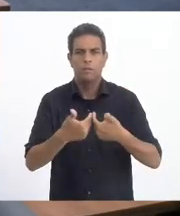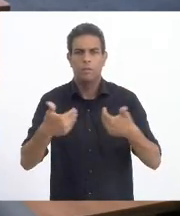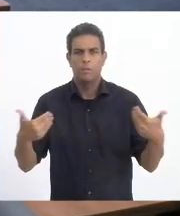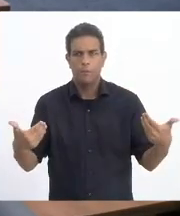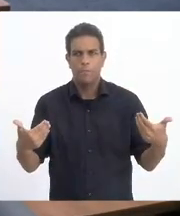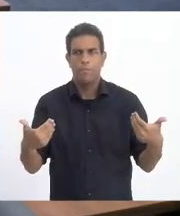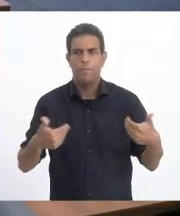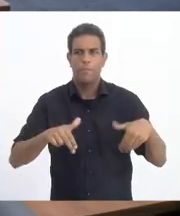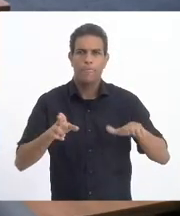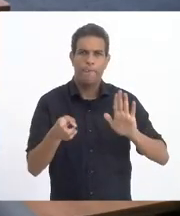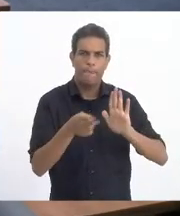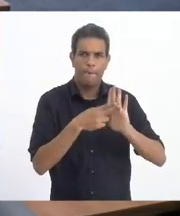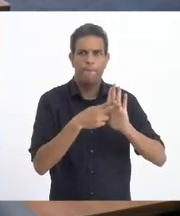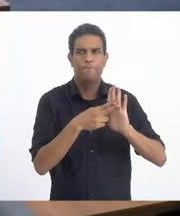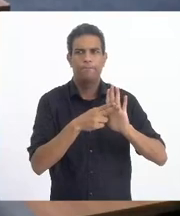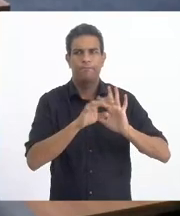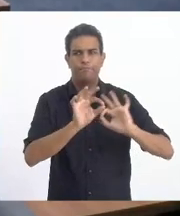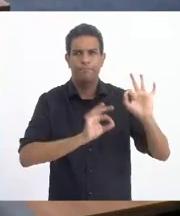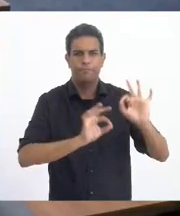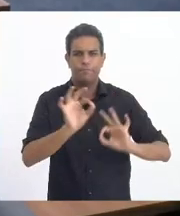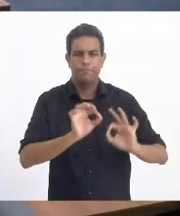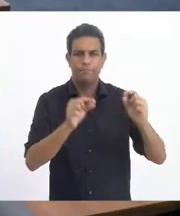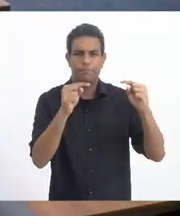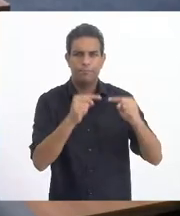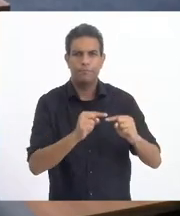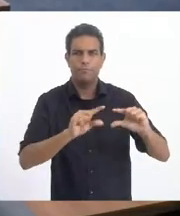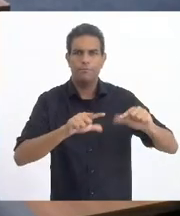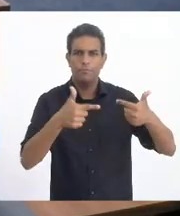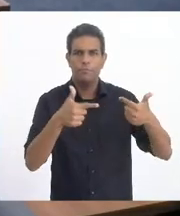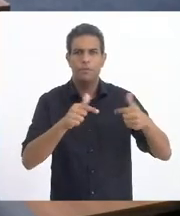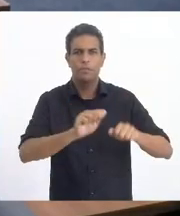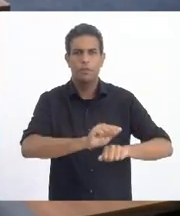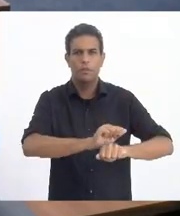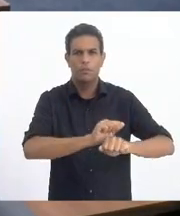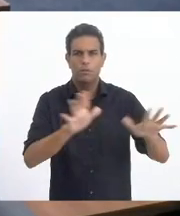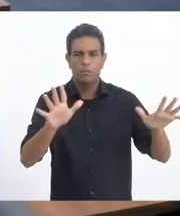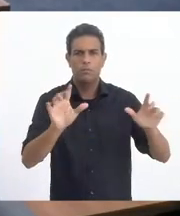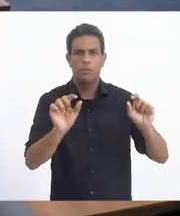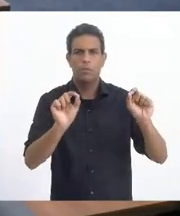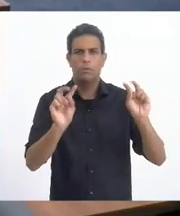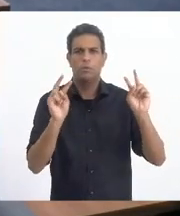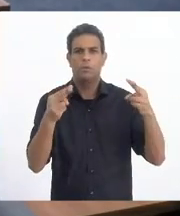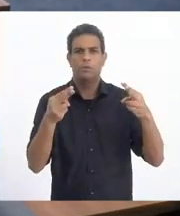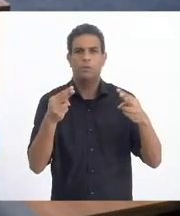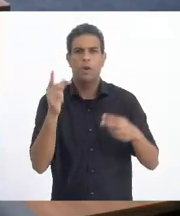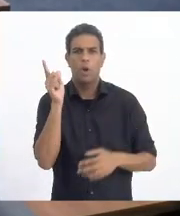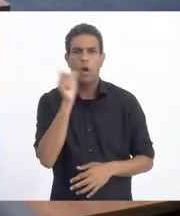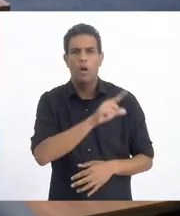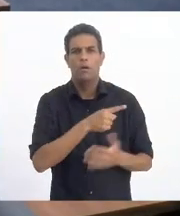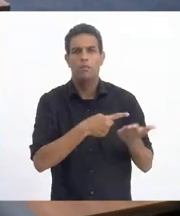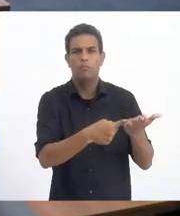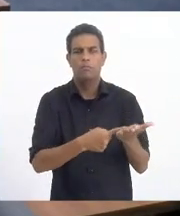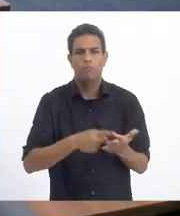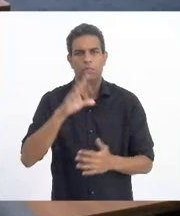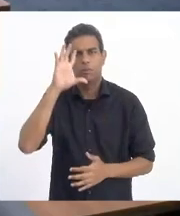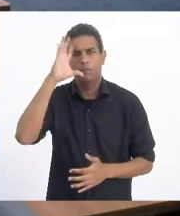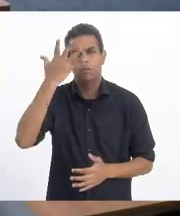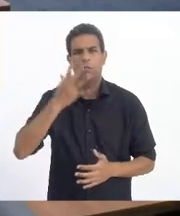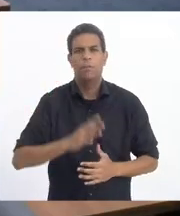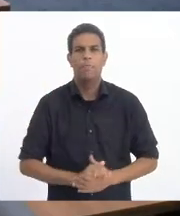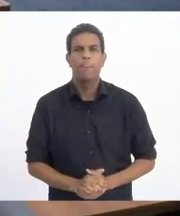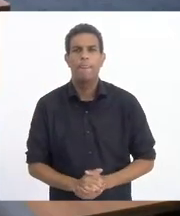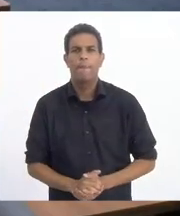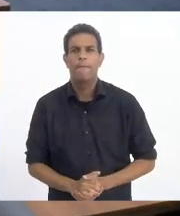me comprometer a trabalhar com transparência, com clareza, para tentarmos achar uma solução. Se